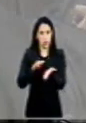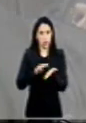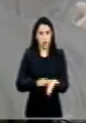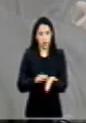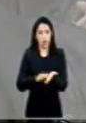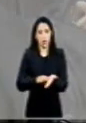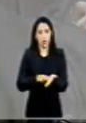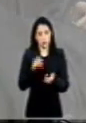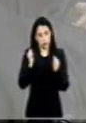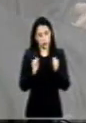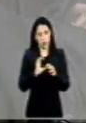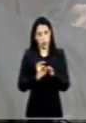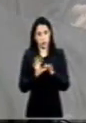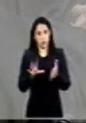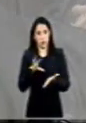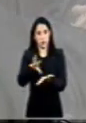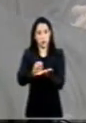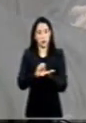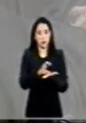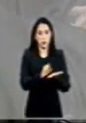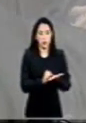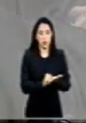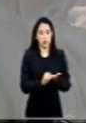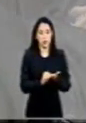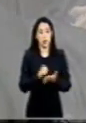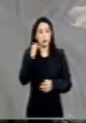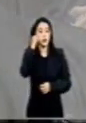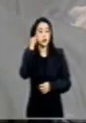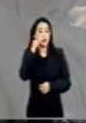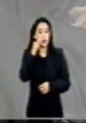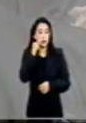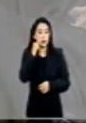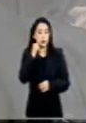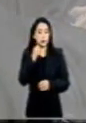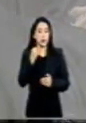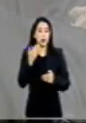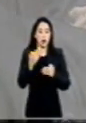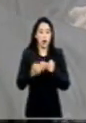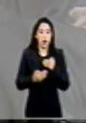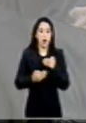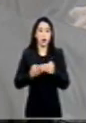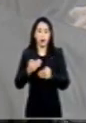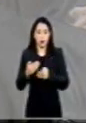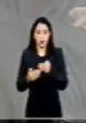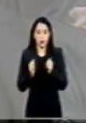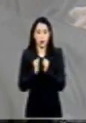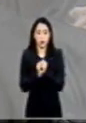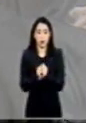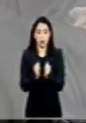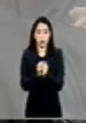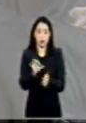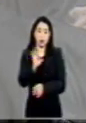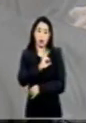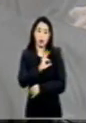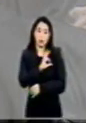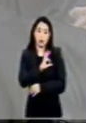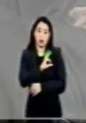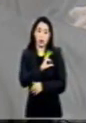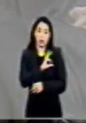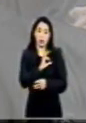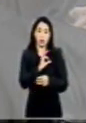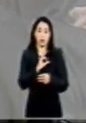expedidos relacionados ao Senado Federal, eles passaram a ser acompanhados pela Polícia Legislativa. É o princípio